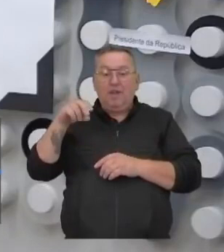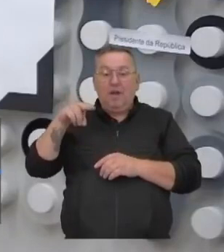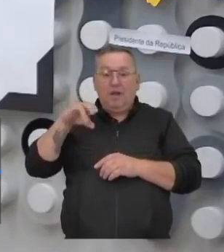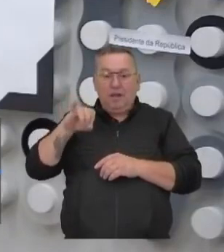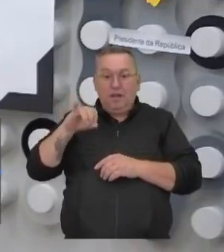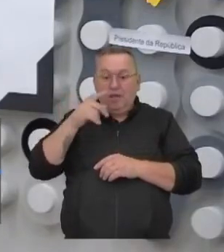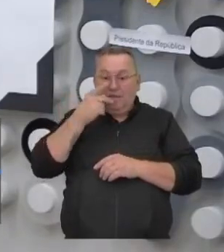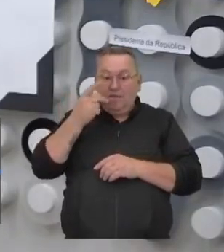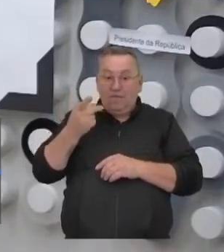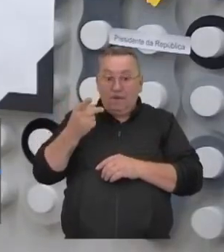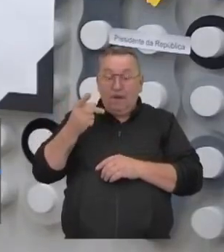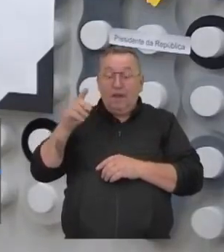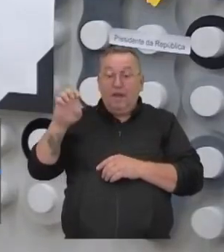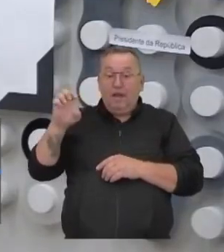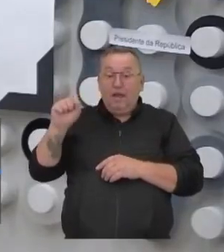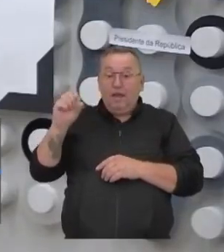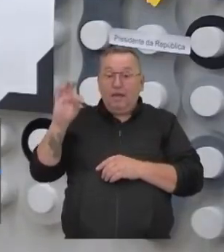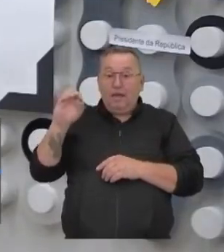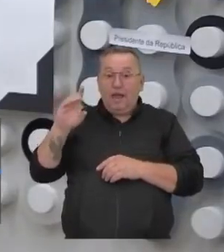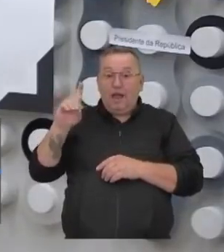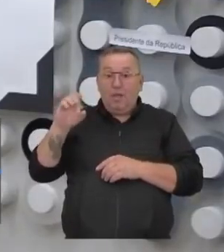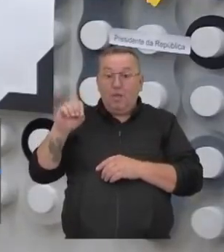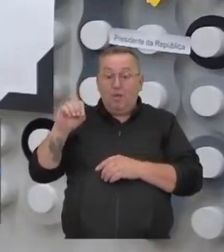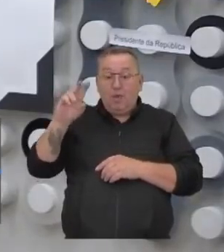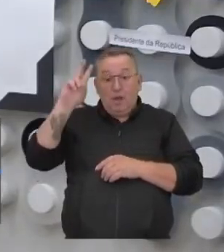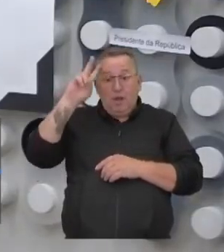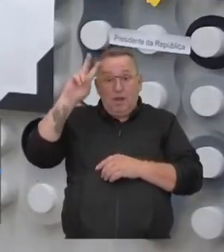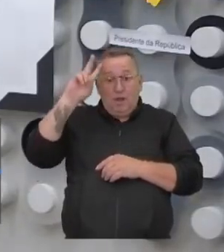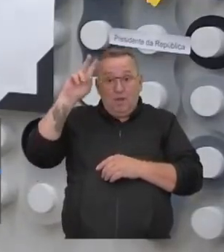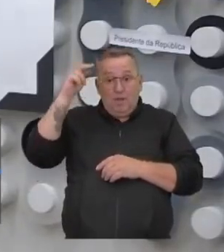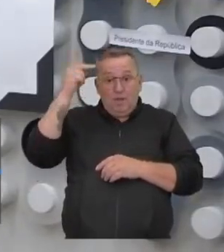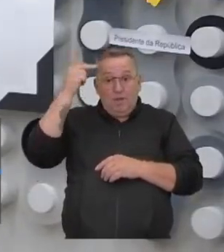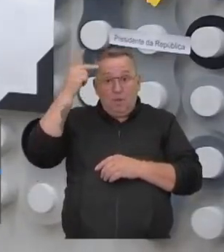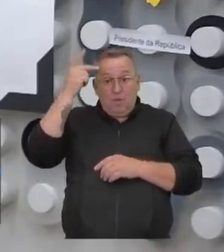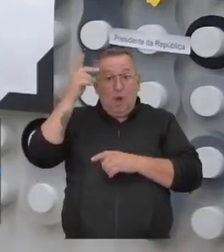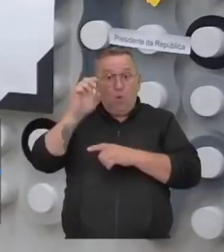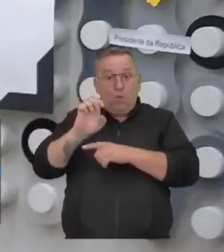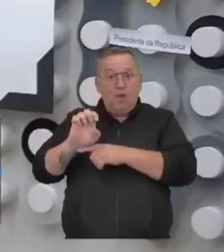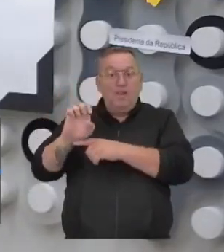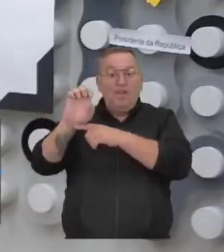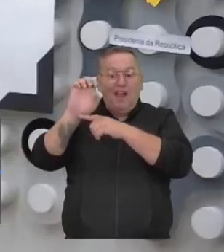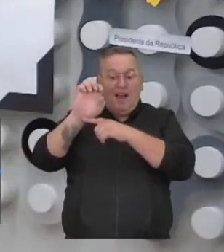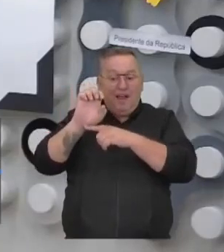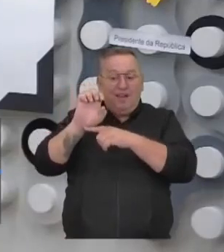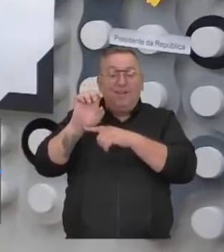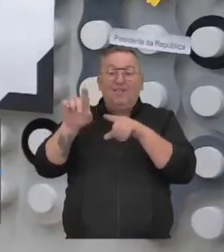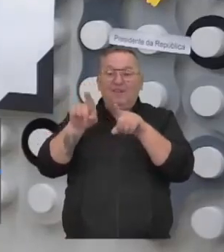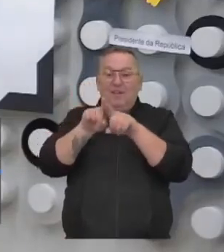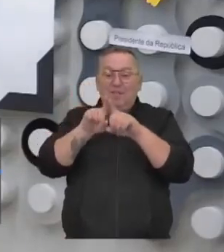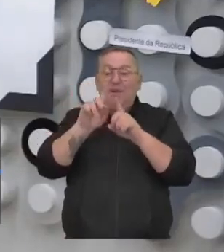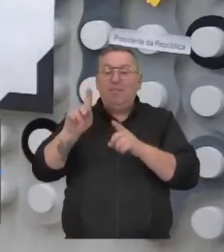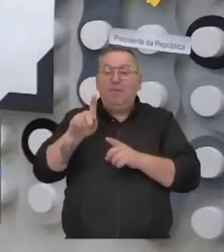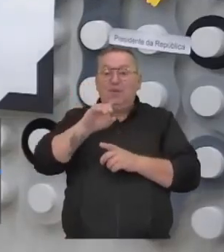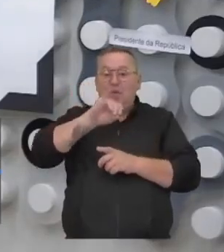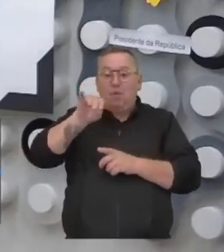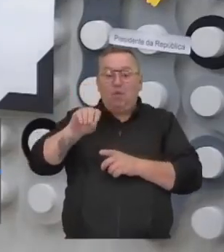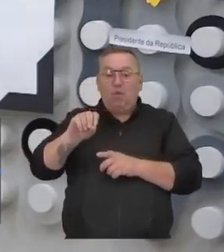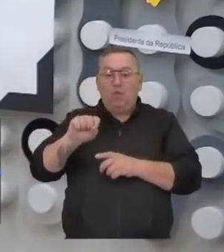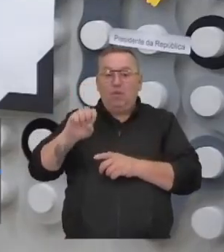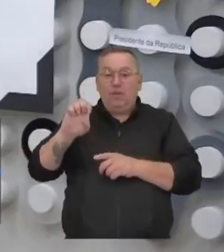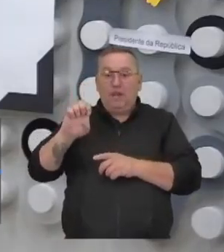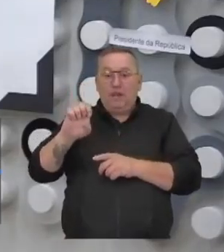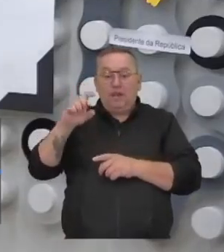disse que quando fala em estado, ela pensa em São Paulo. E teve também aqui o professor José Modesto, ele falou assim que ele pensa